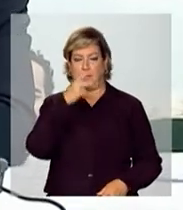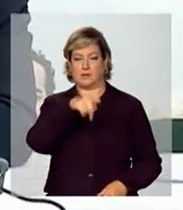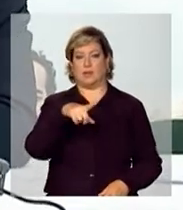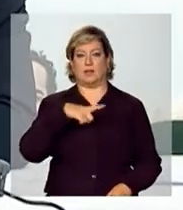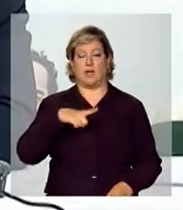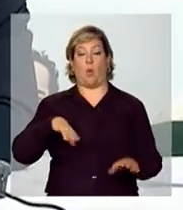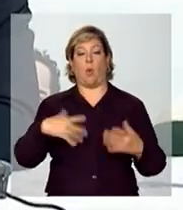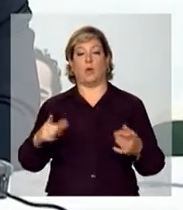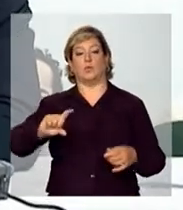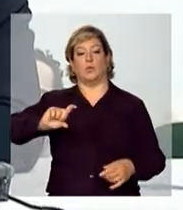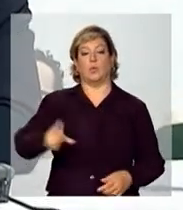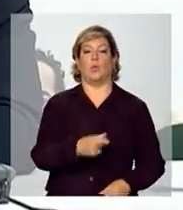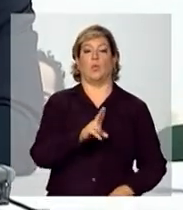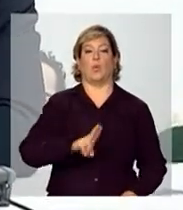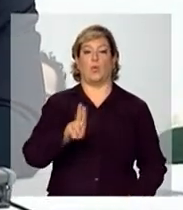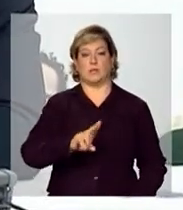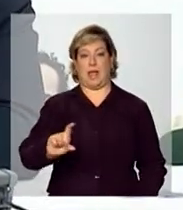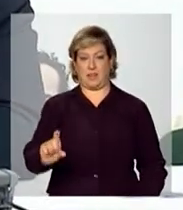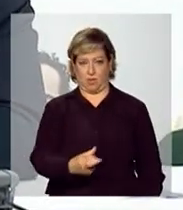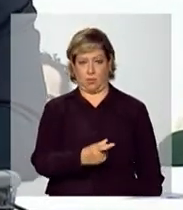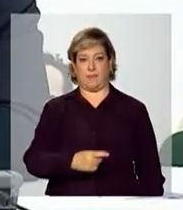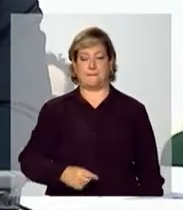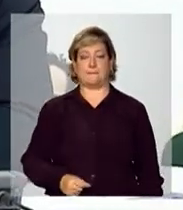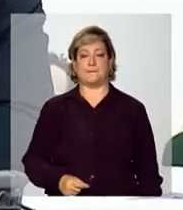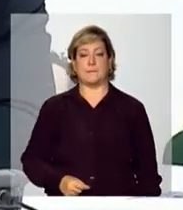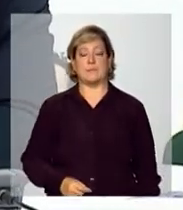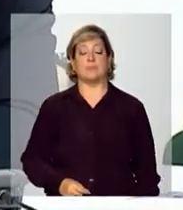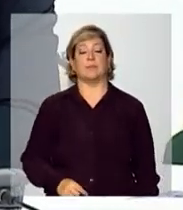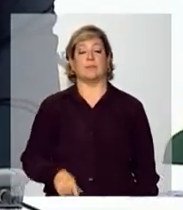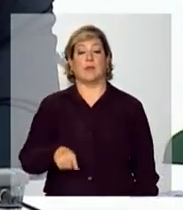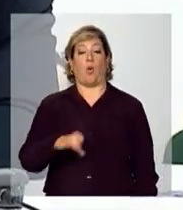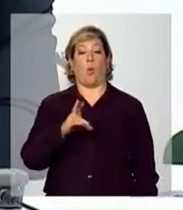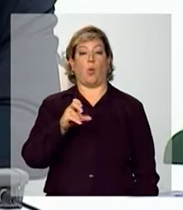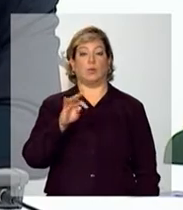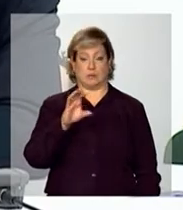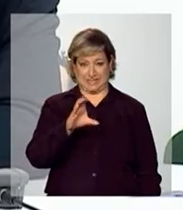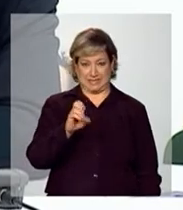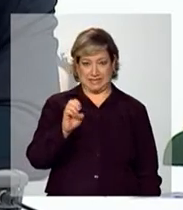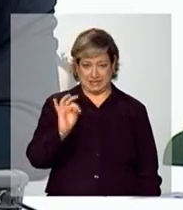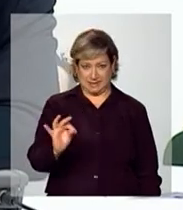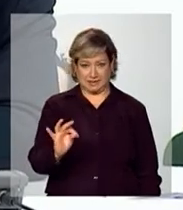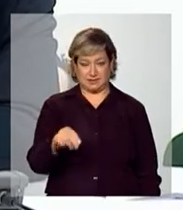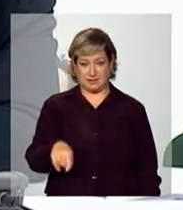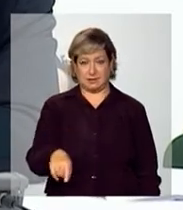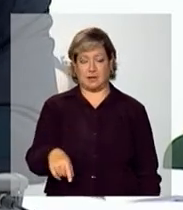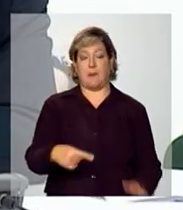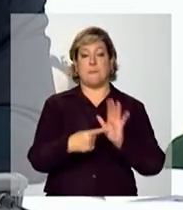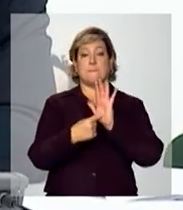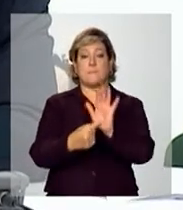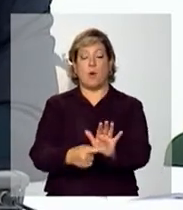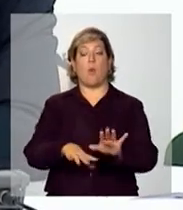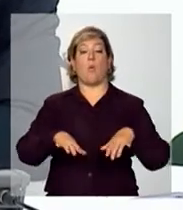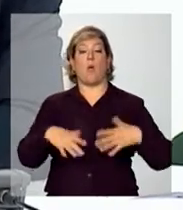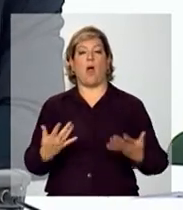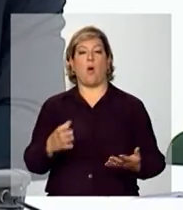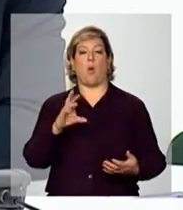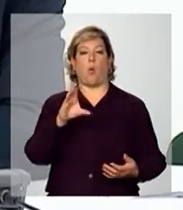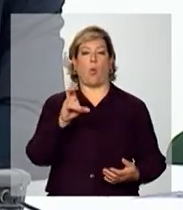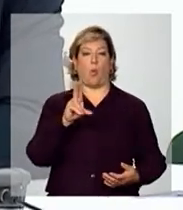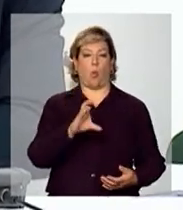ao fazer uma operação de crédito então custo efetivo Total nada mais faz do que mostrar qual é o custo da taxa de juros